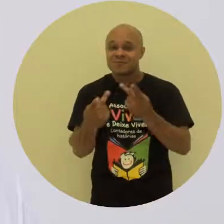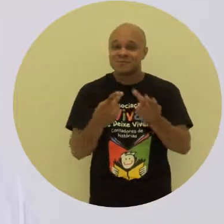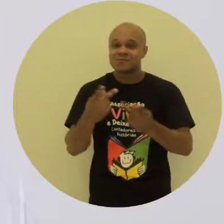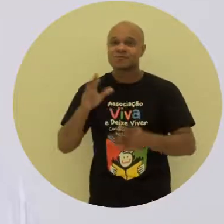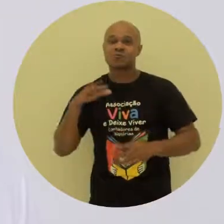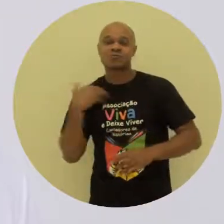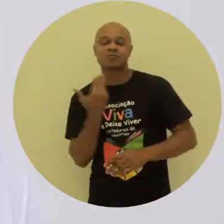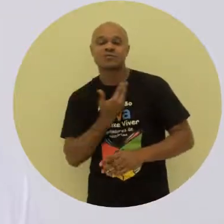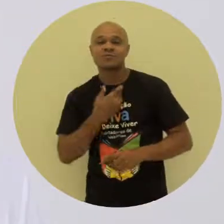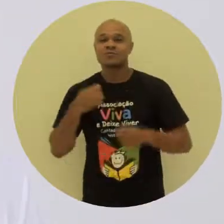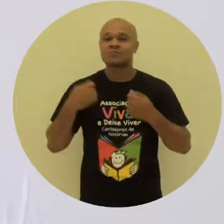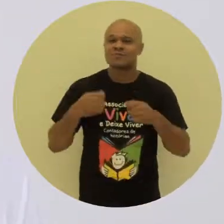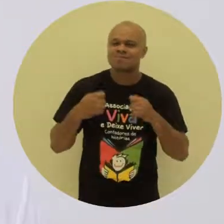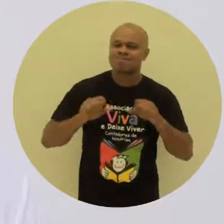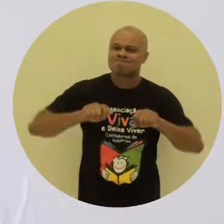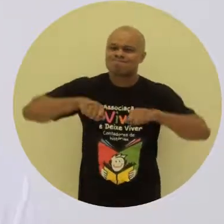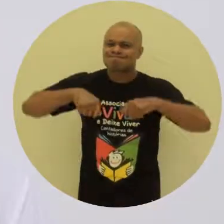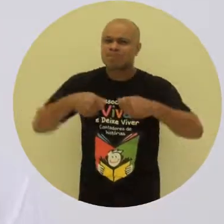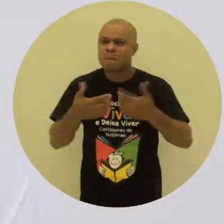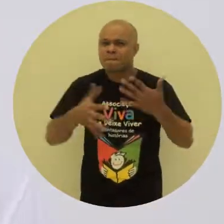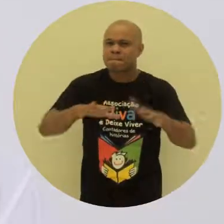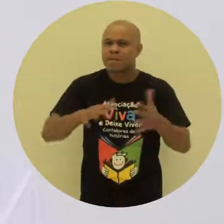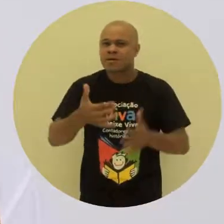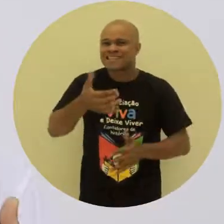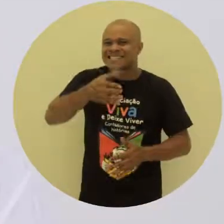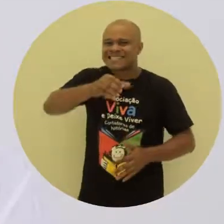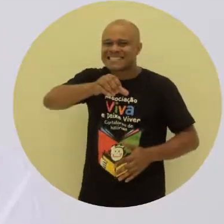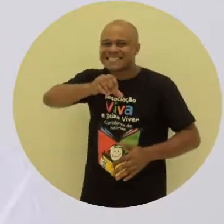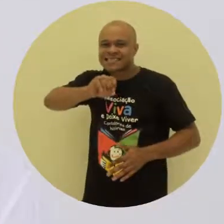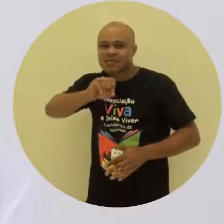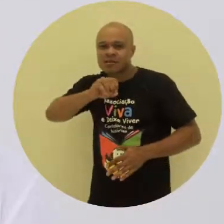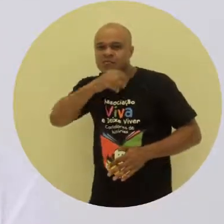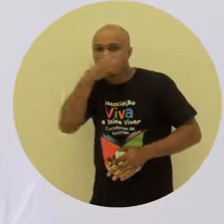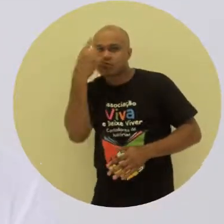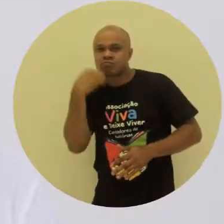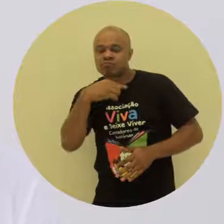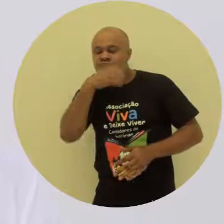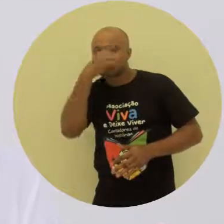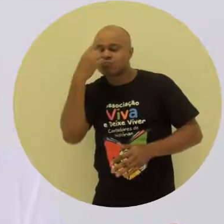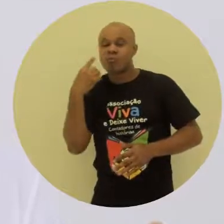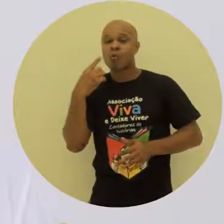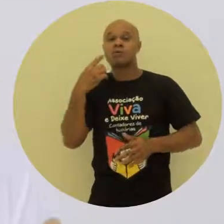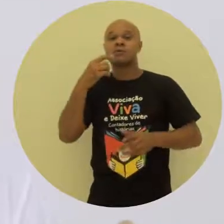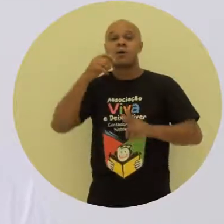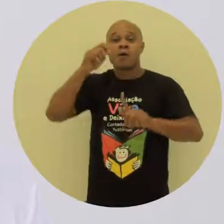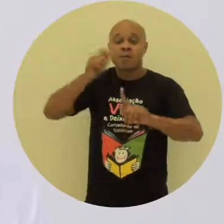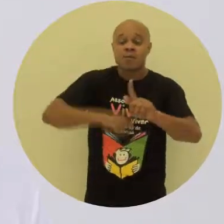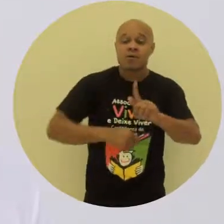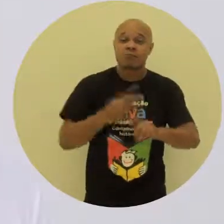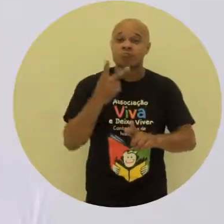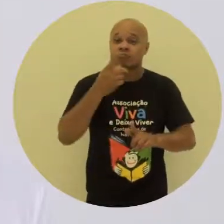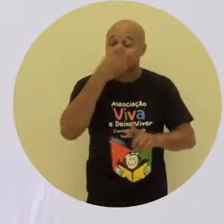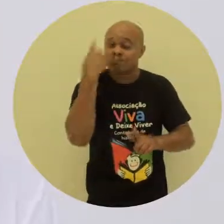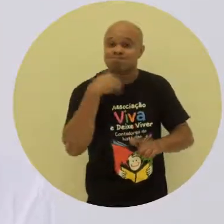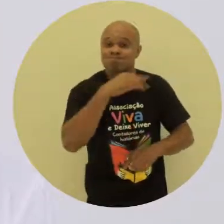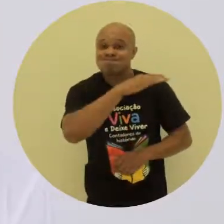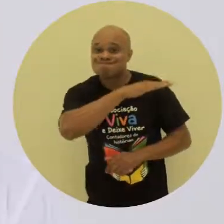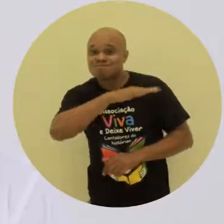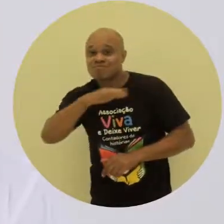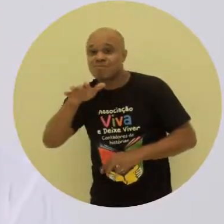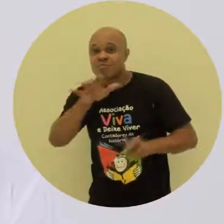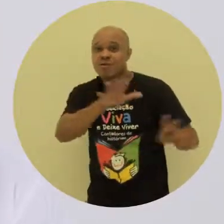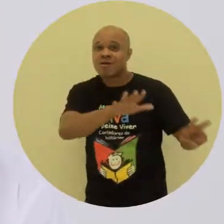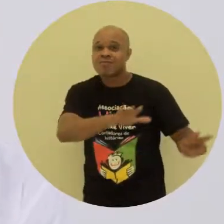da Associação Vive e Deixe Viver doam em média 10 horas por mês, 2 horas e meia por semana, levando